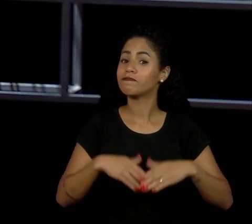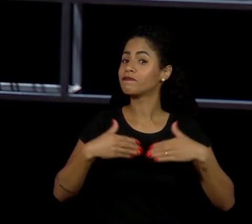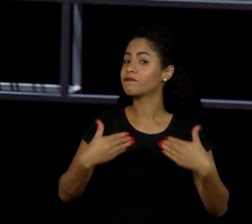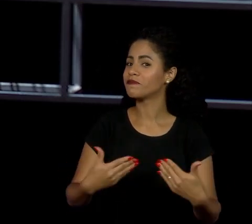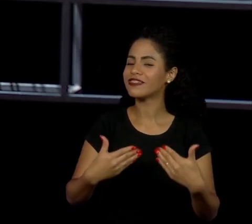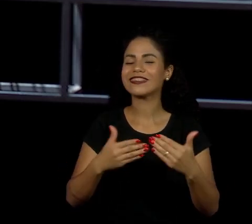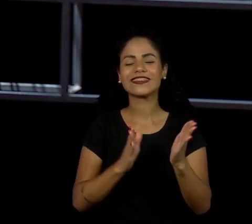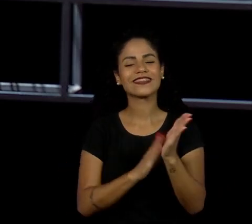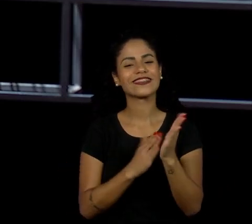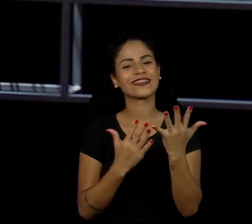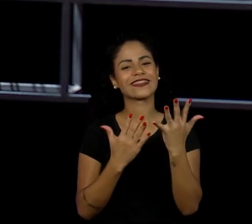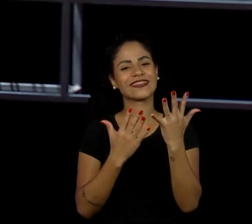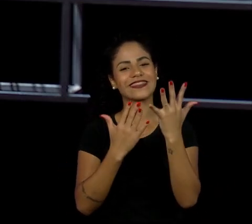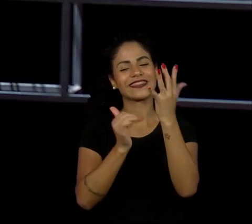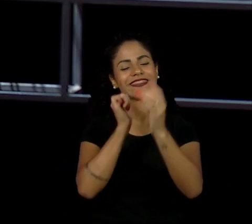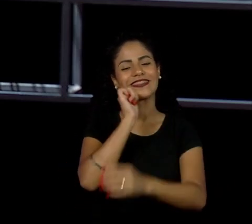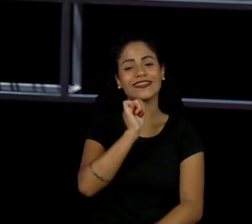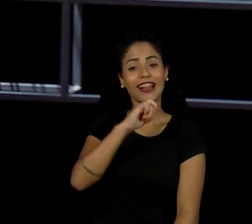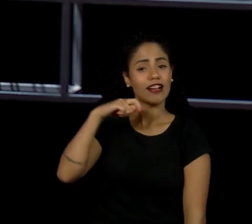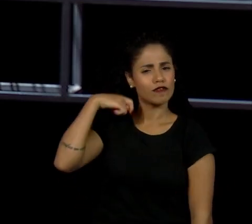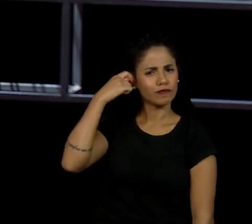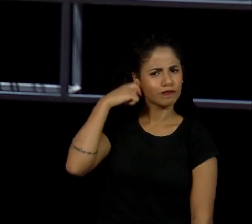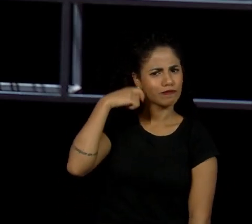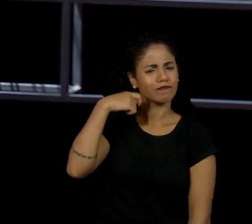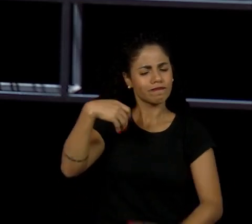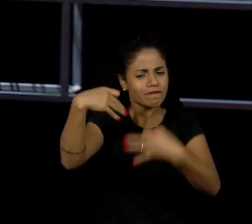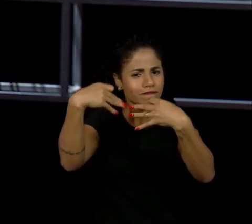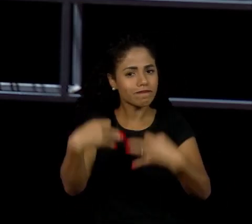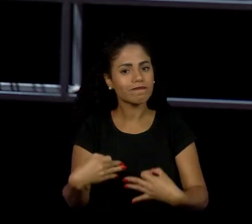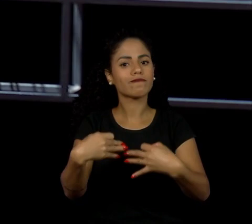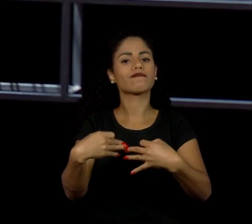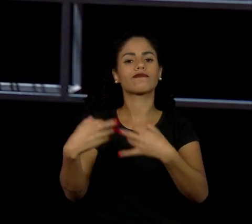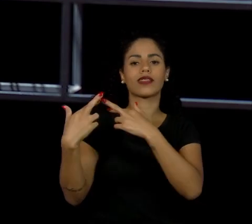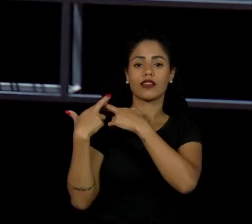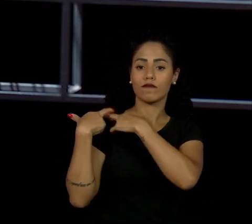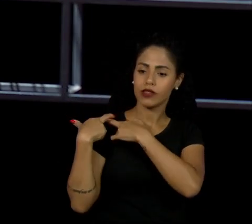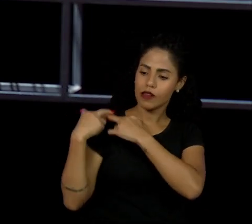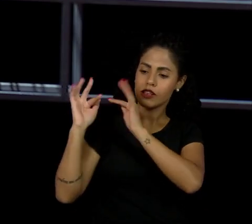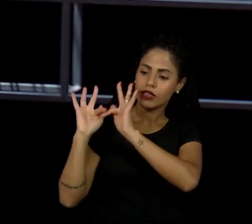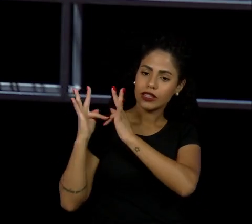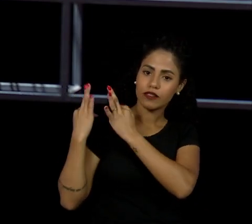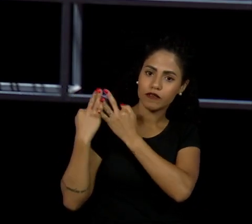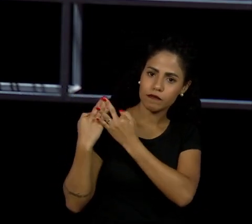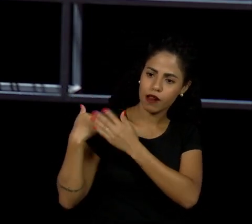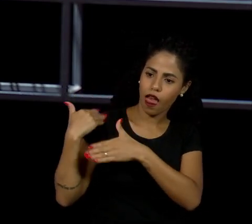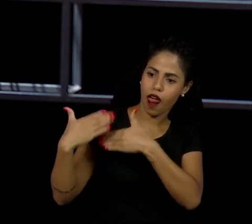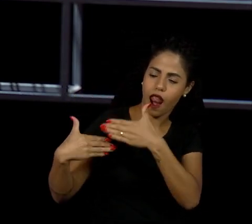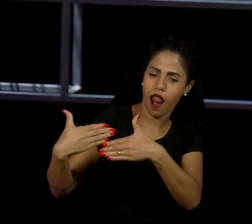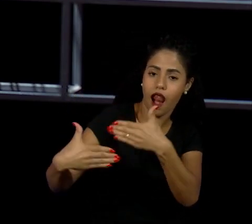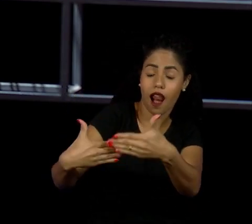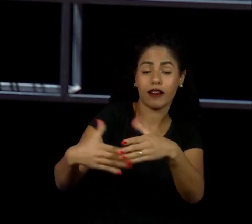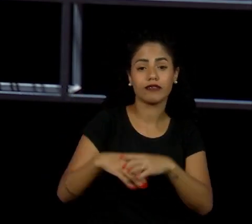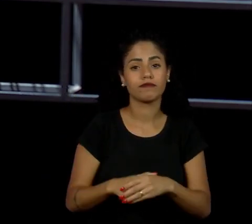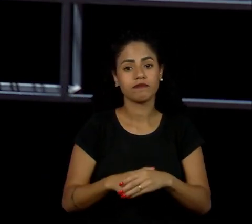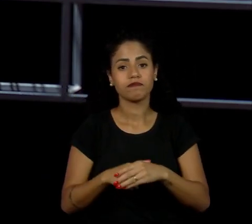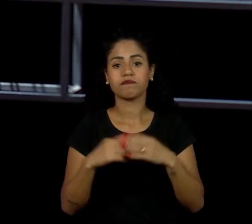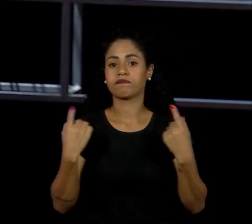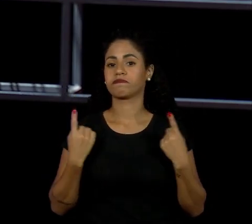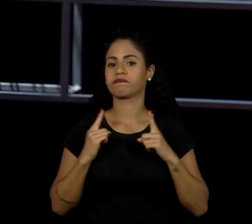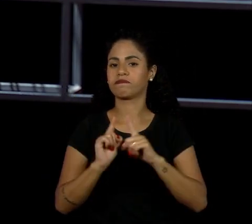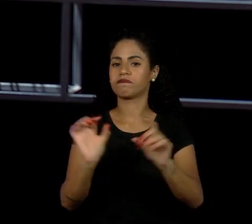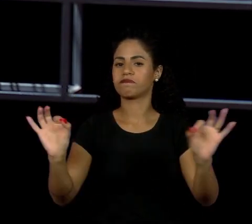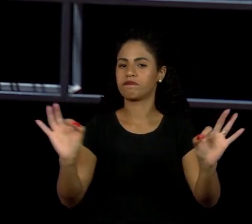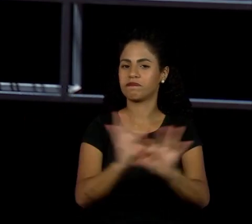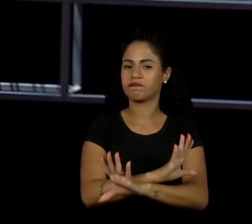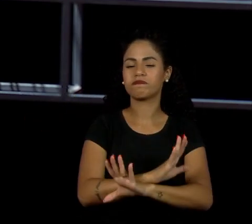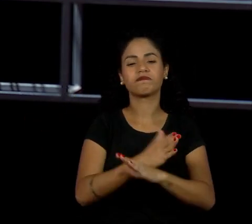Parabéns a Bárbara Bruno por levar adiante de maneira tão digna o legado da família Bruno Goulart. O Persona vai ficando por aqui,